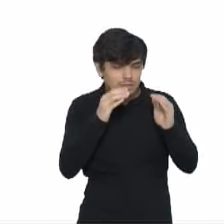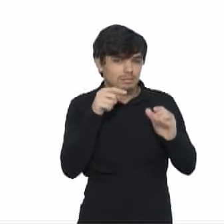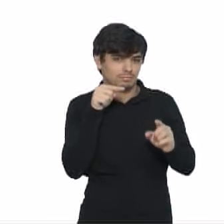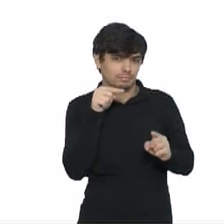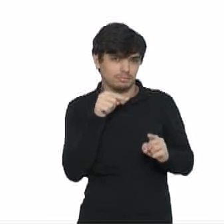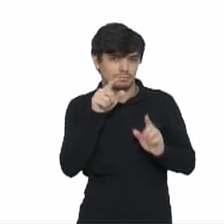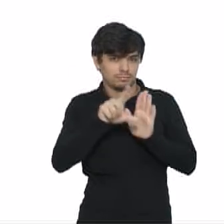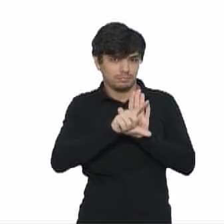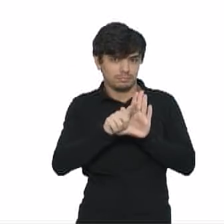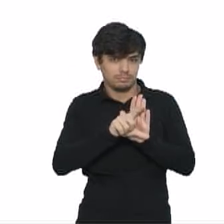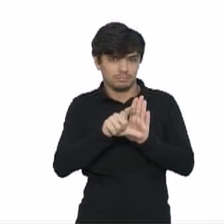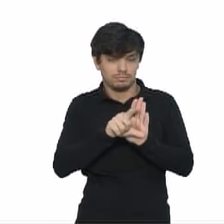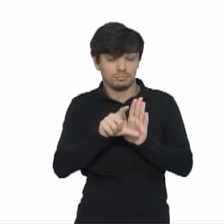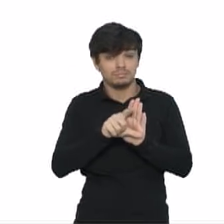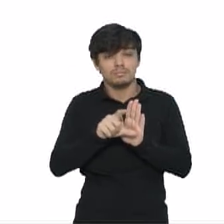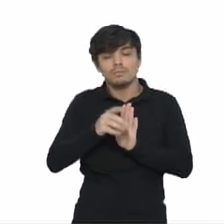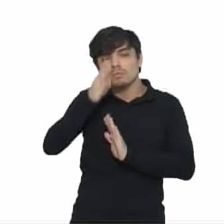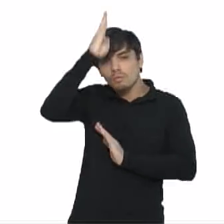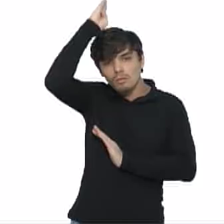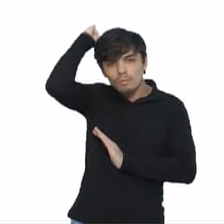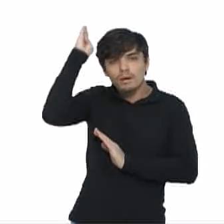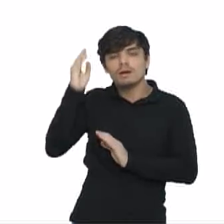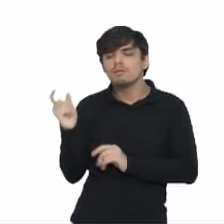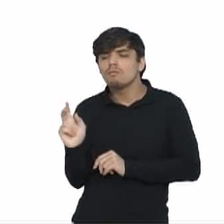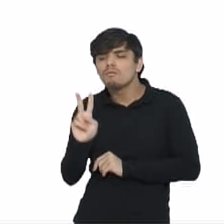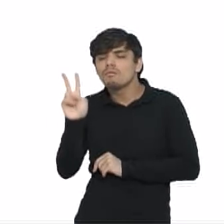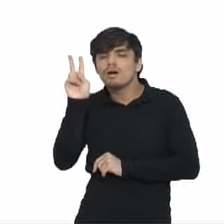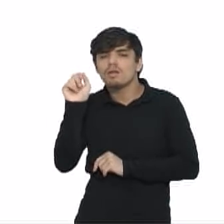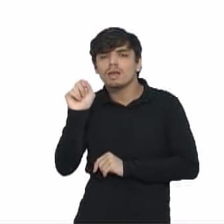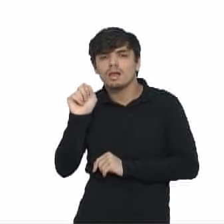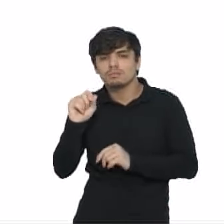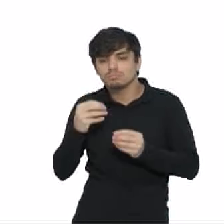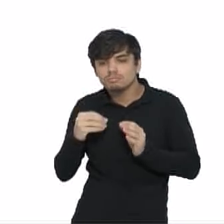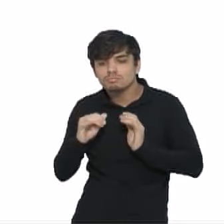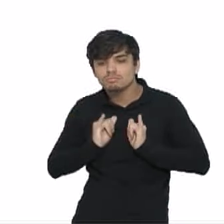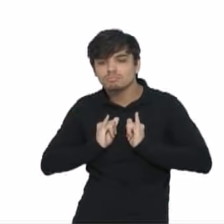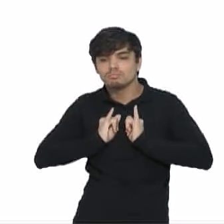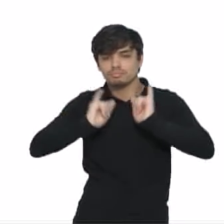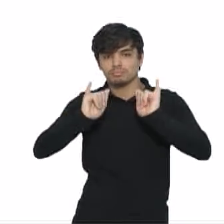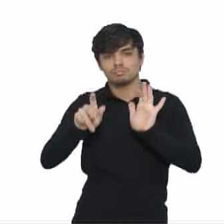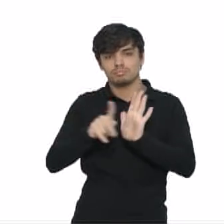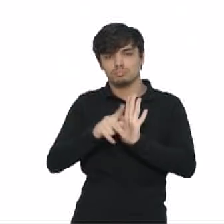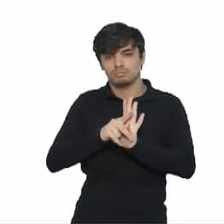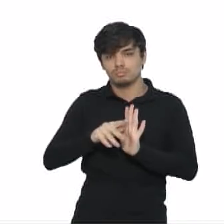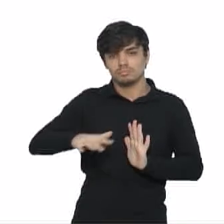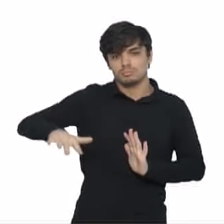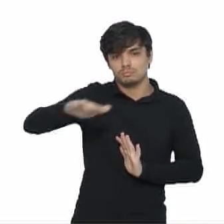os romanos valorizavam a publicação dessas leis para se tornarem públicas.